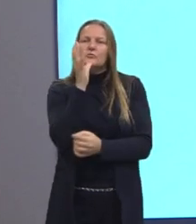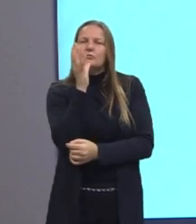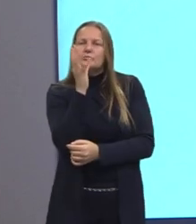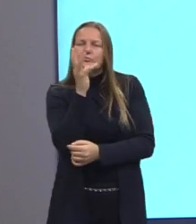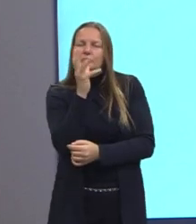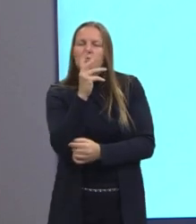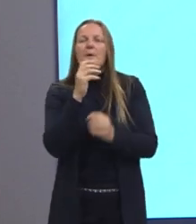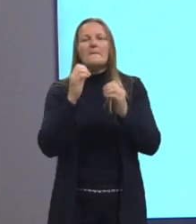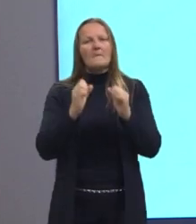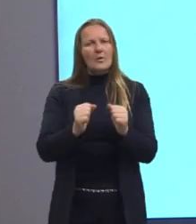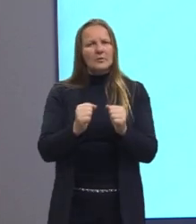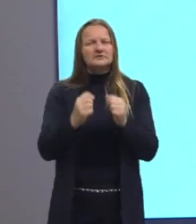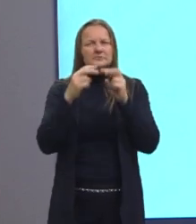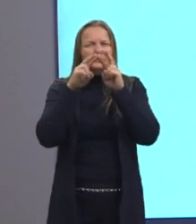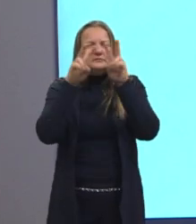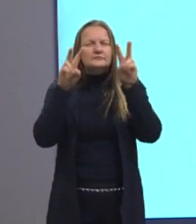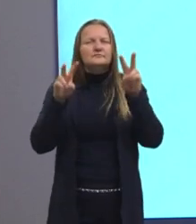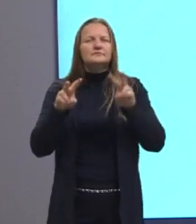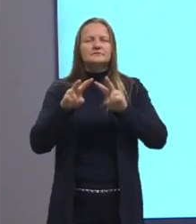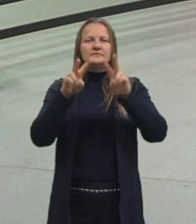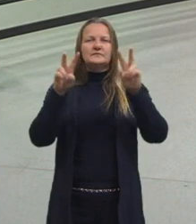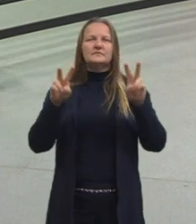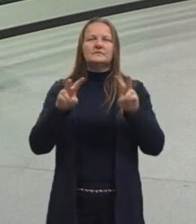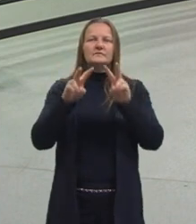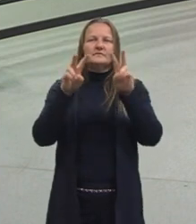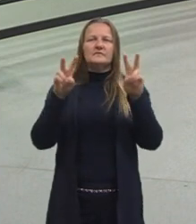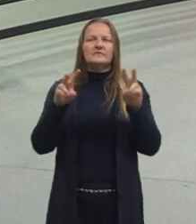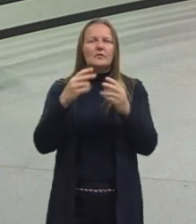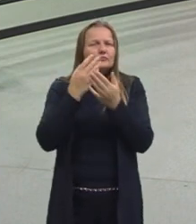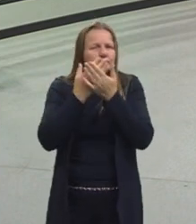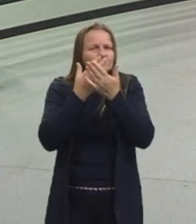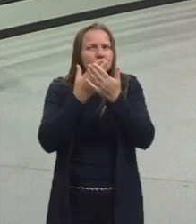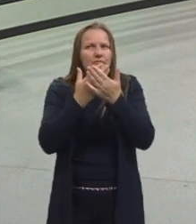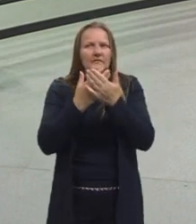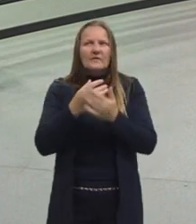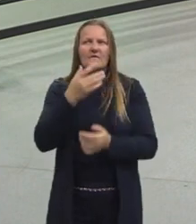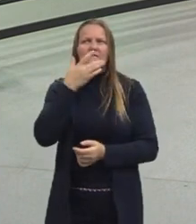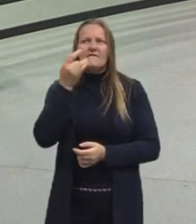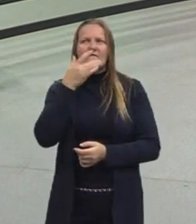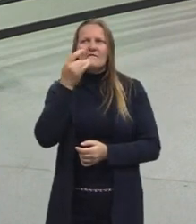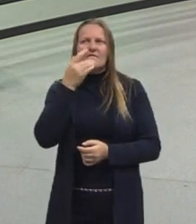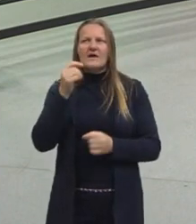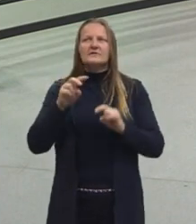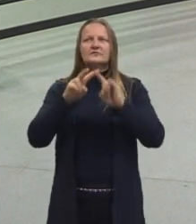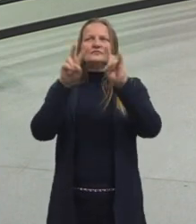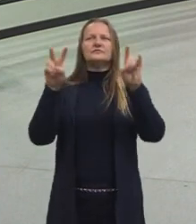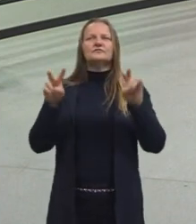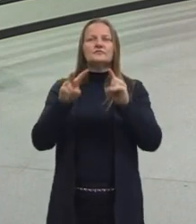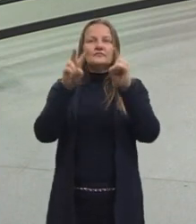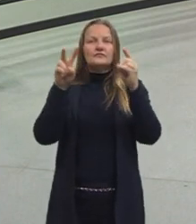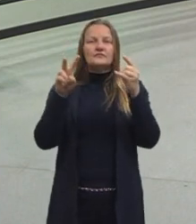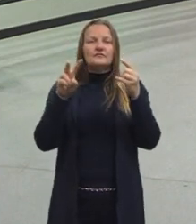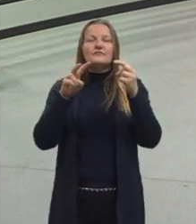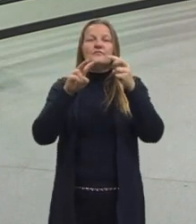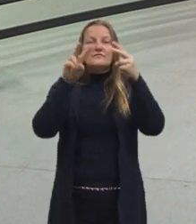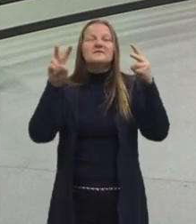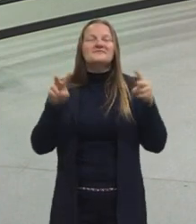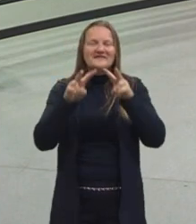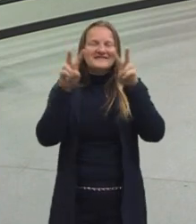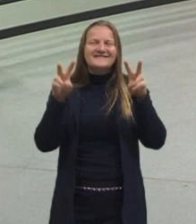tem várias outras coisas que a gente pode mexer nele né estudar e fica bem fácil da gente visualizar né como é que seria na prática